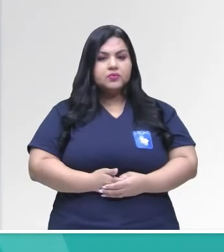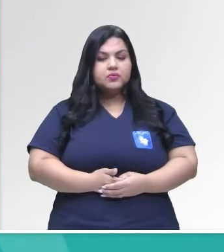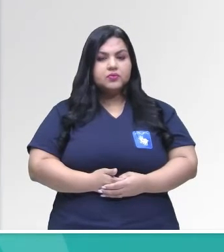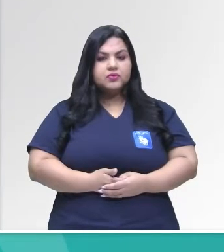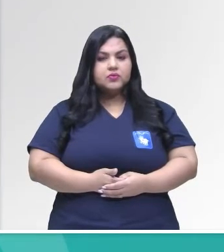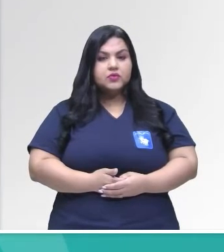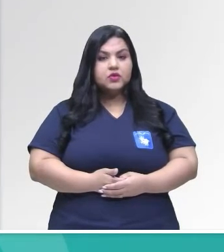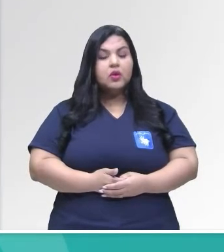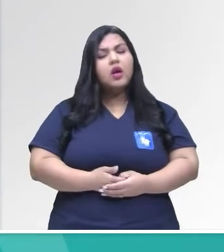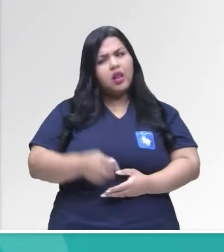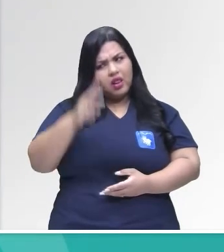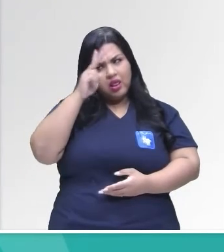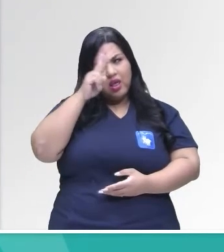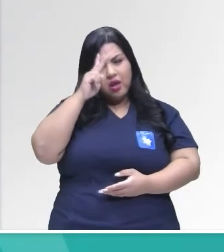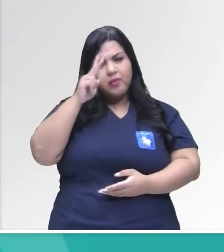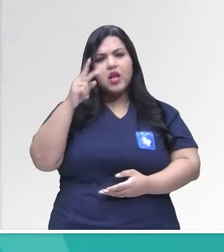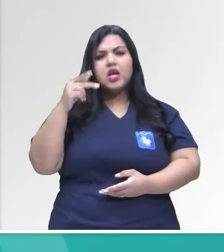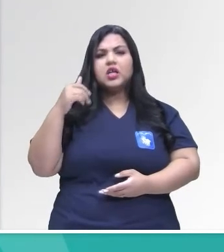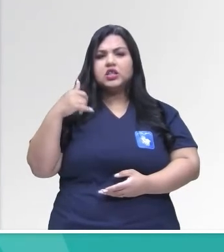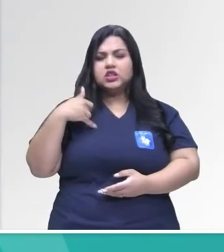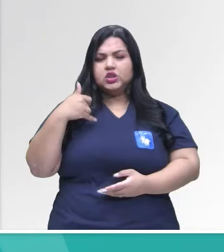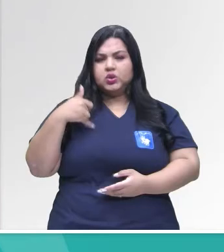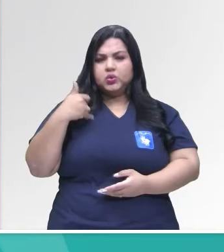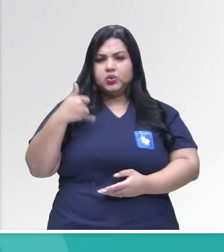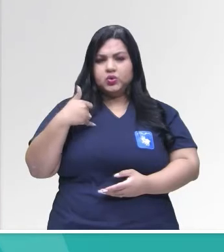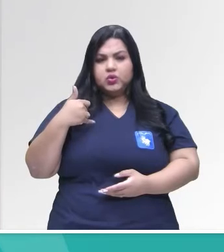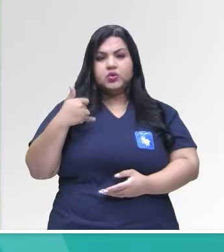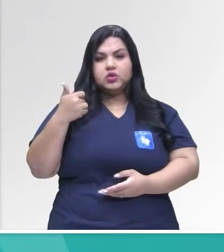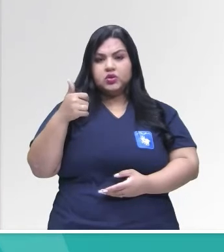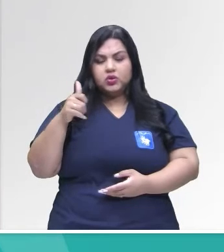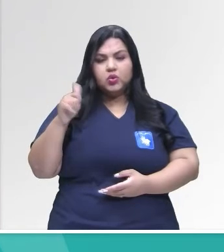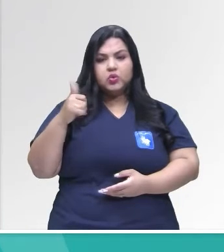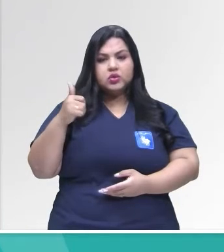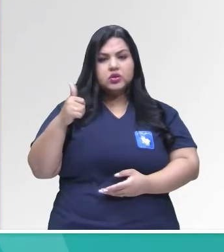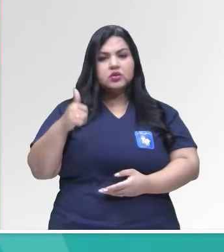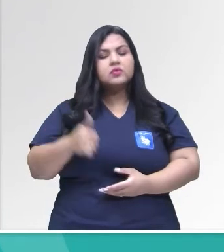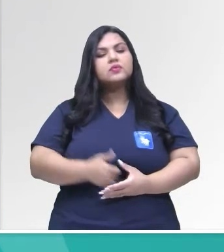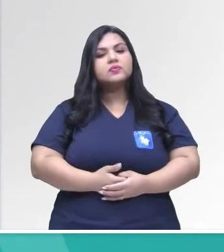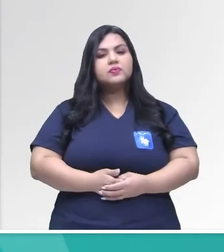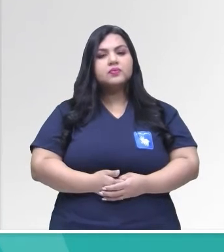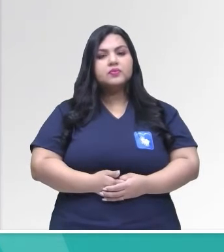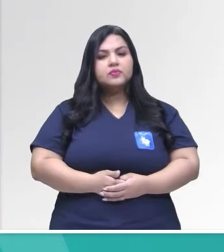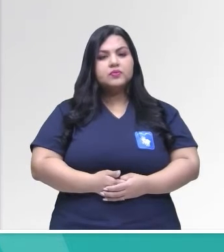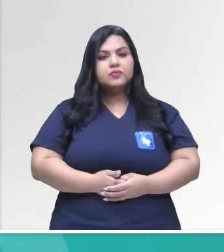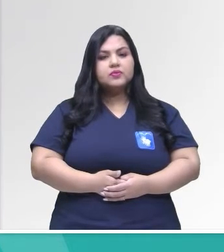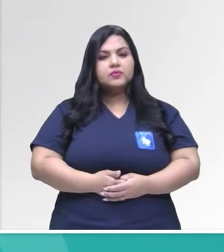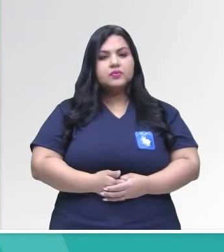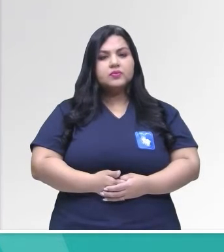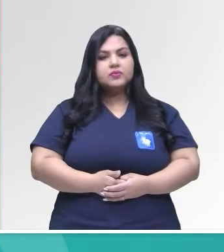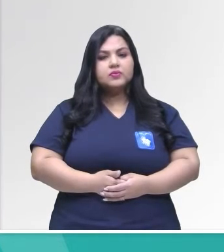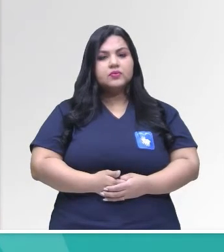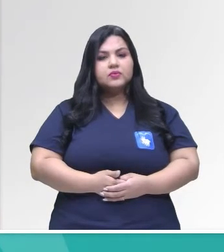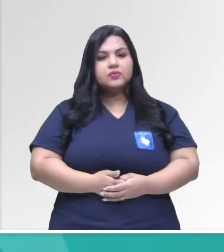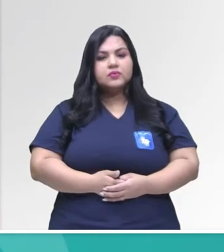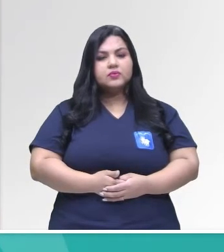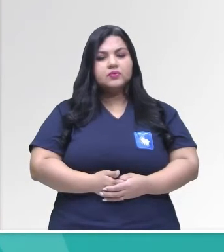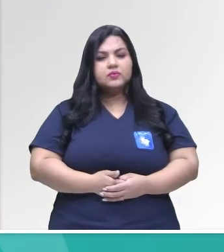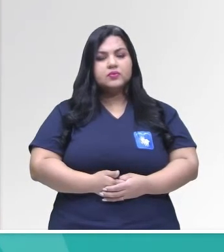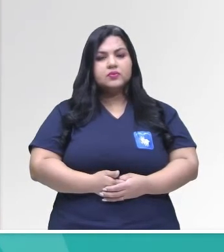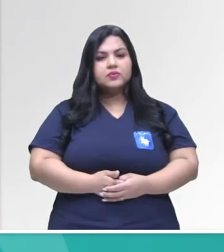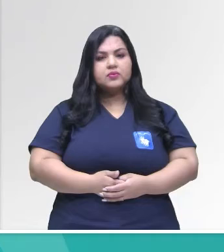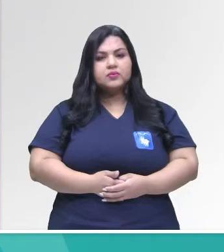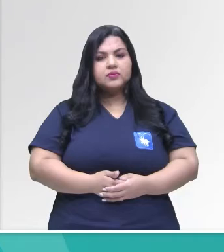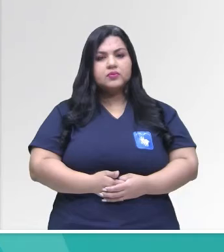lembram que ele tinha apenas 11 anos quando ele descobriu isso? He remembered his idea